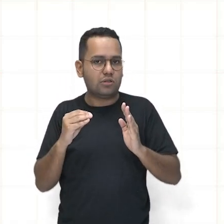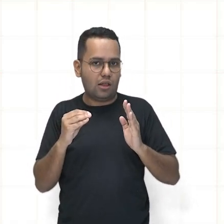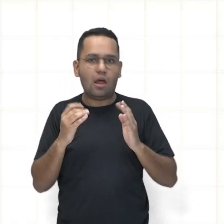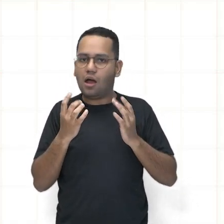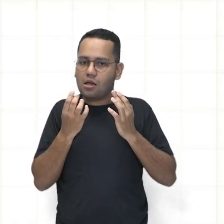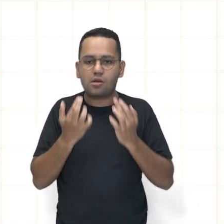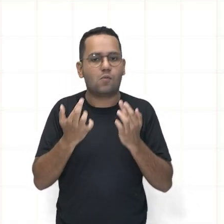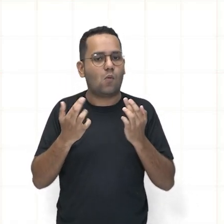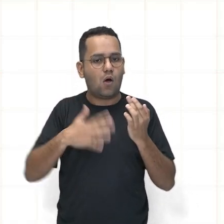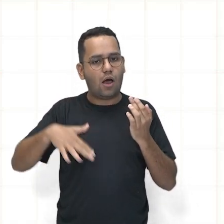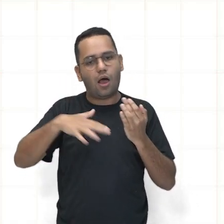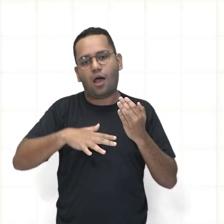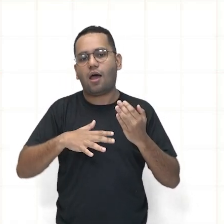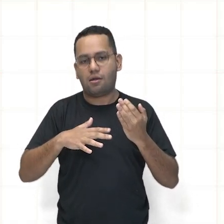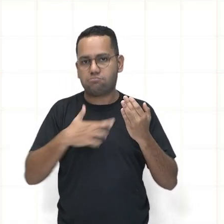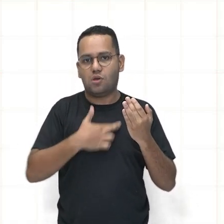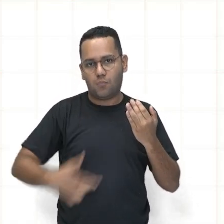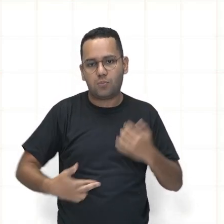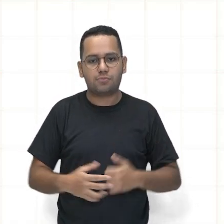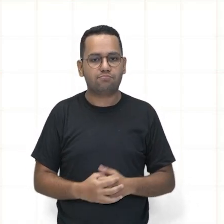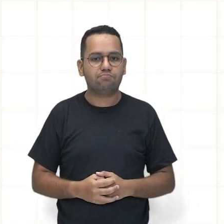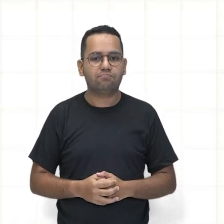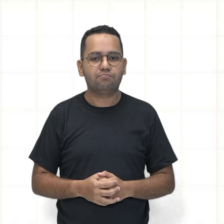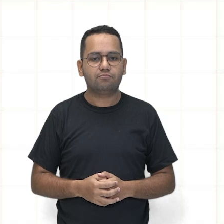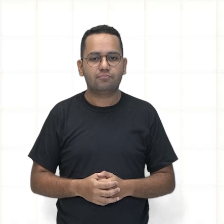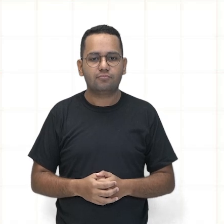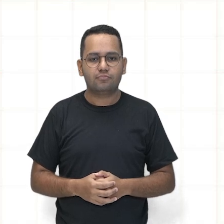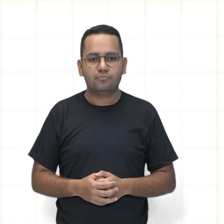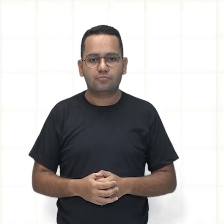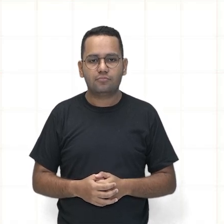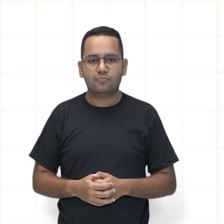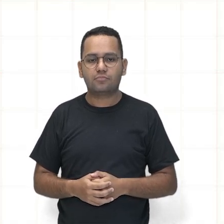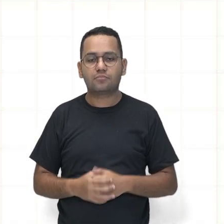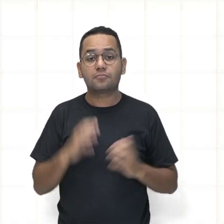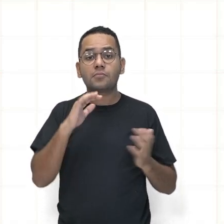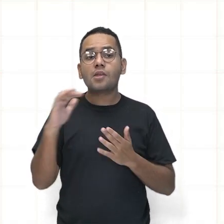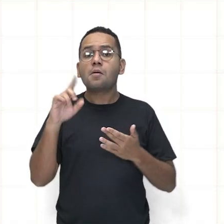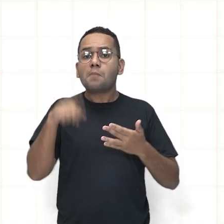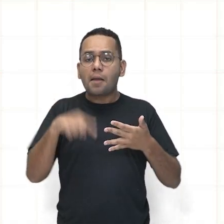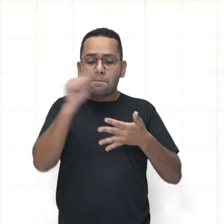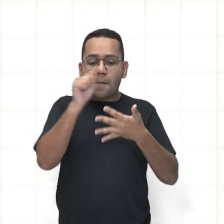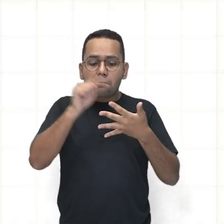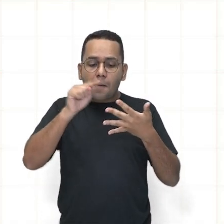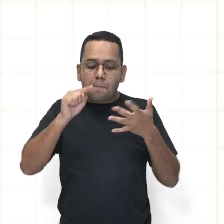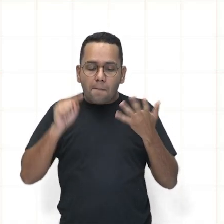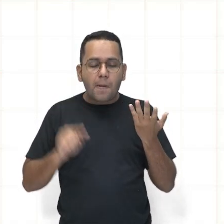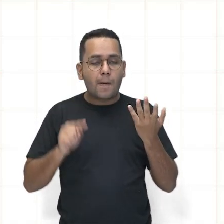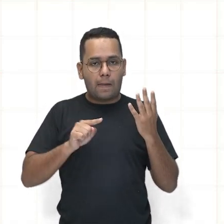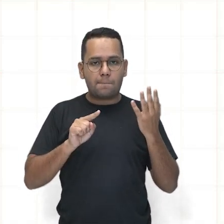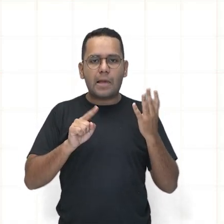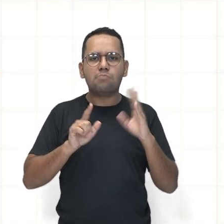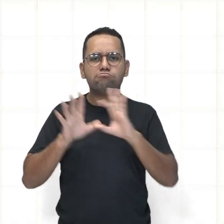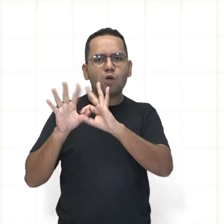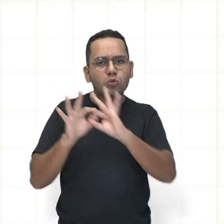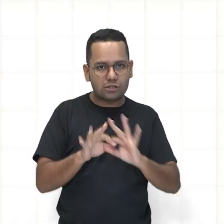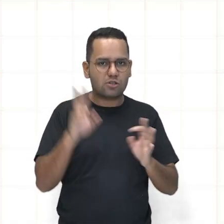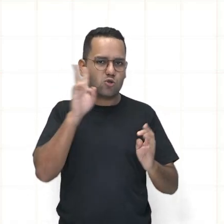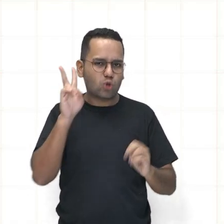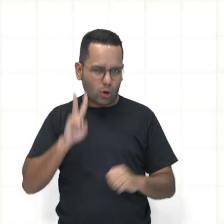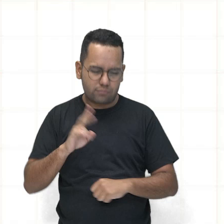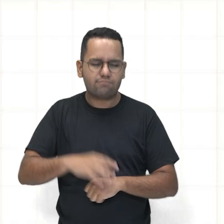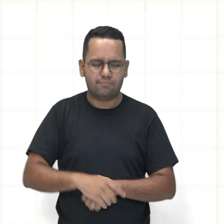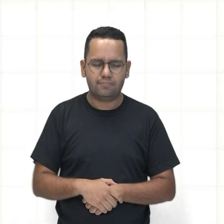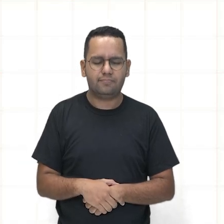essas são as características, iniciais aí do contexto do movimento republicano. Outro fator também